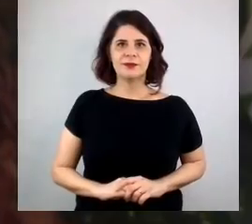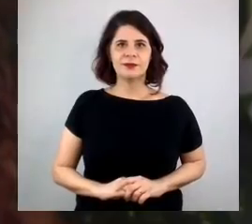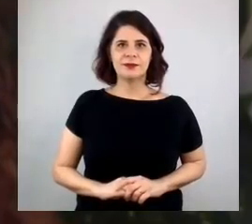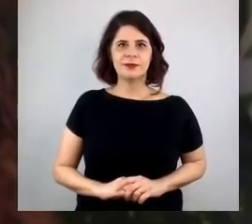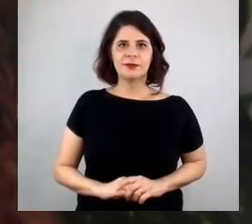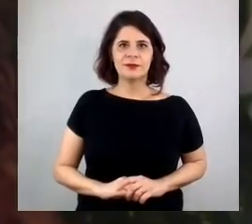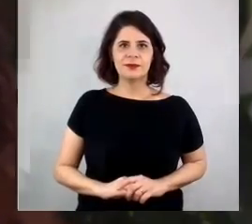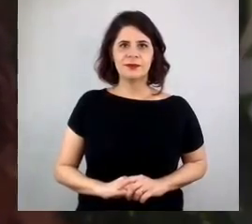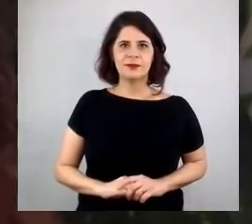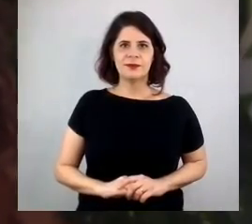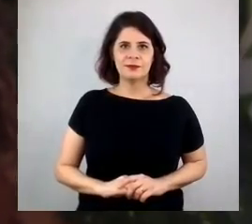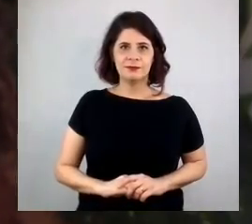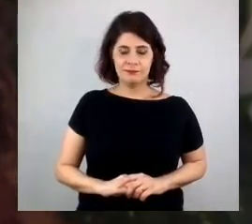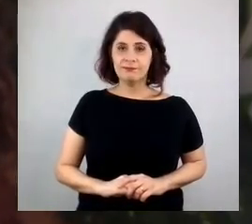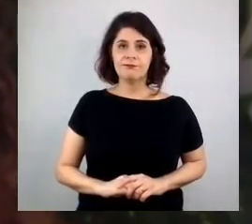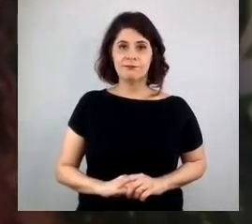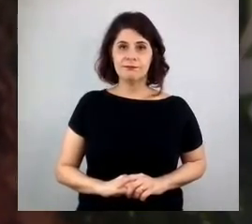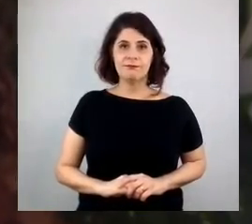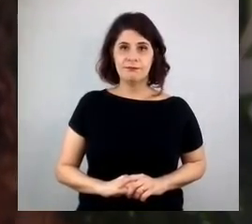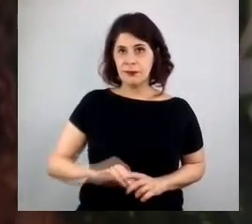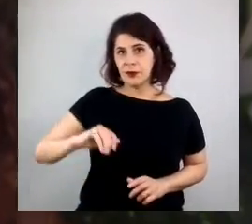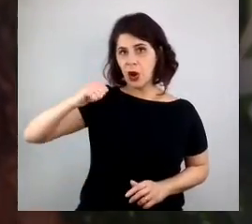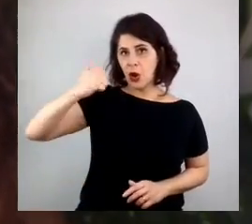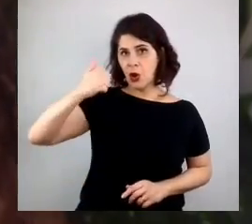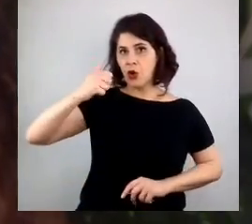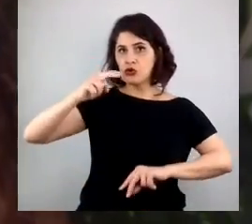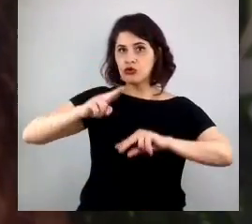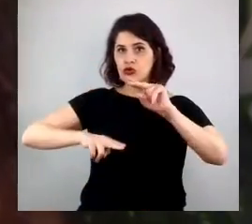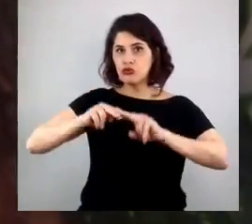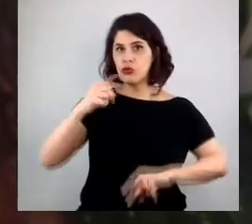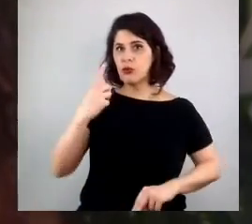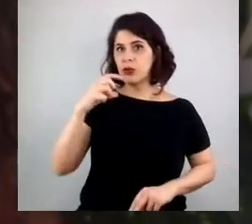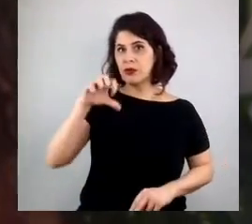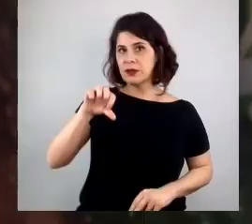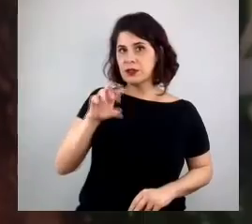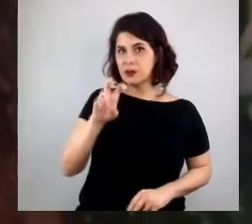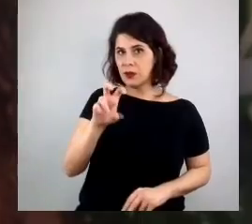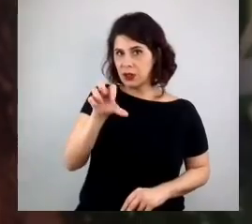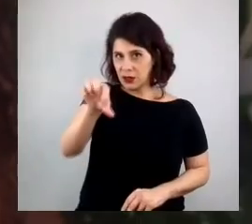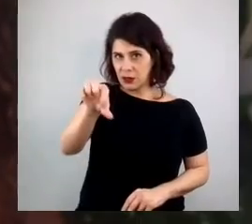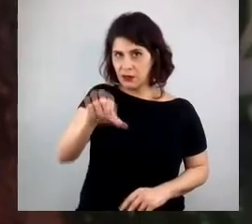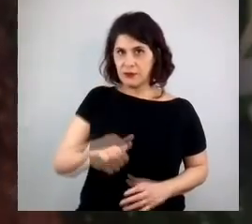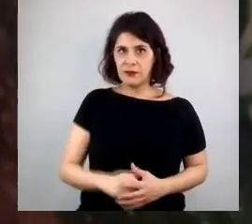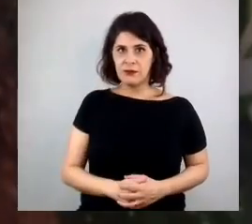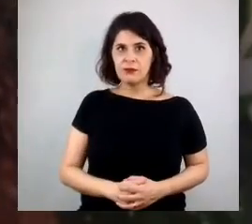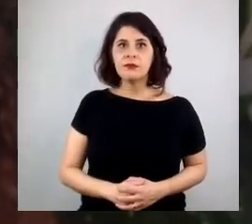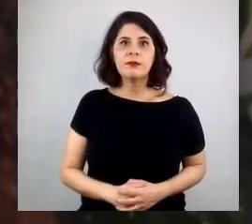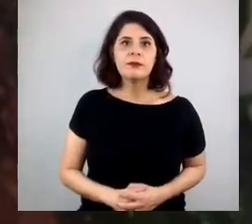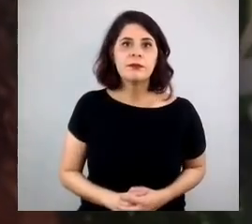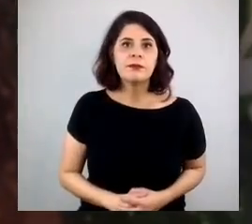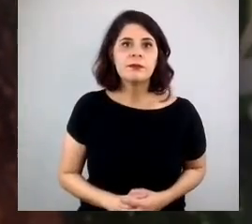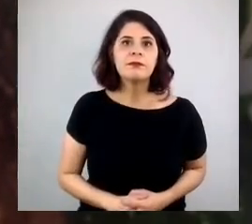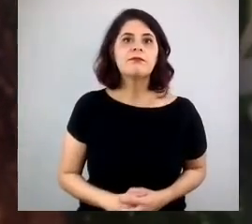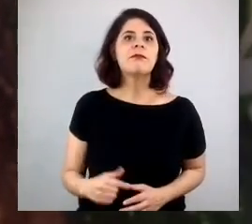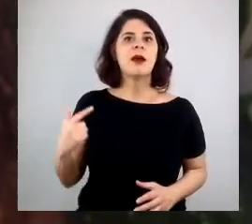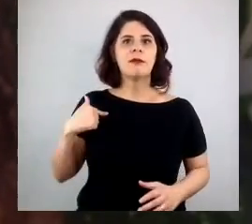11 de junho de 1959. Levantei, fui carregar água.